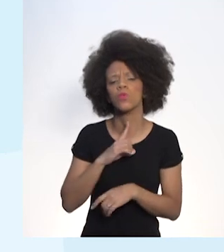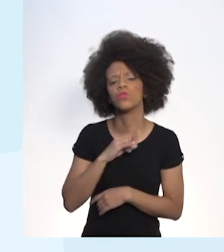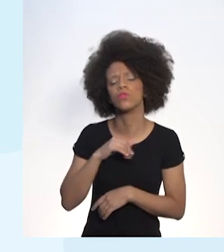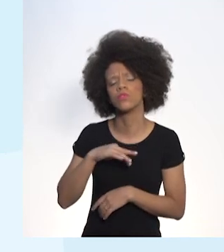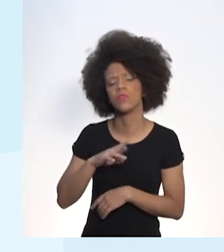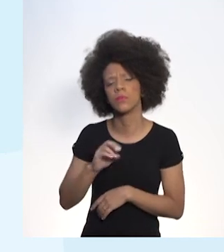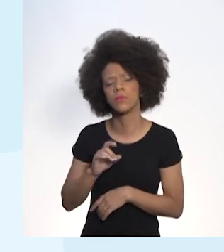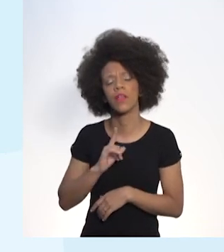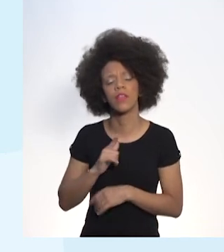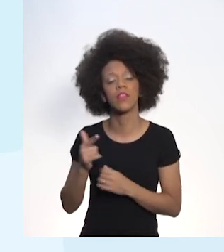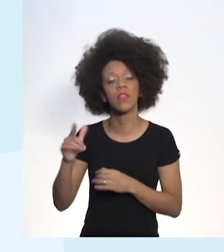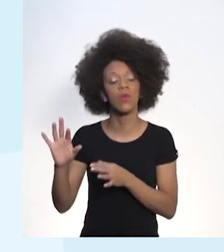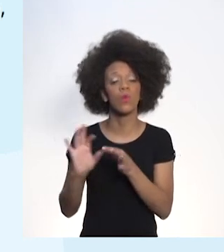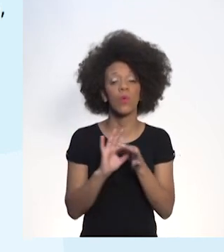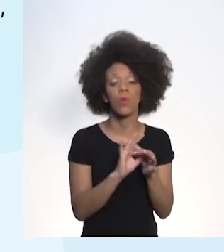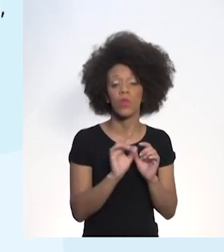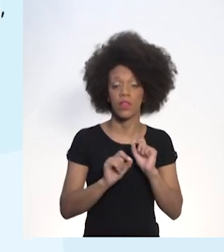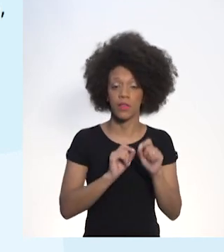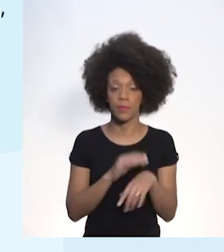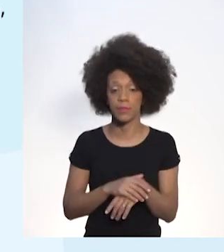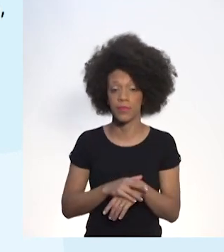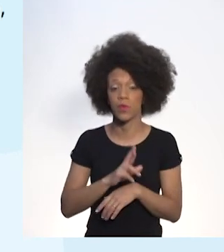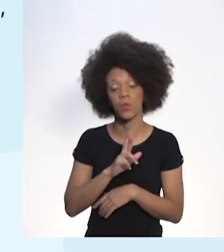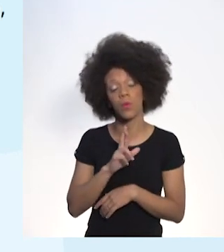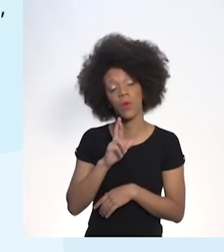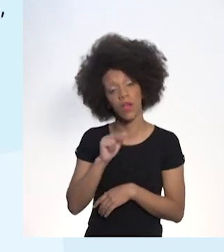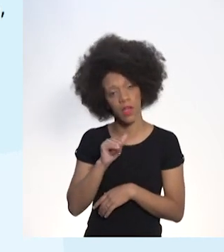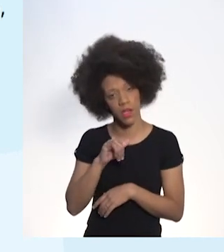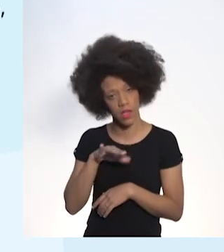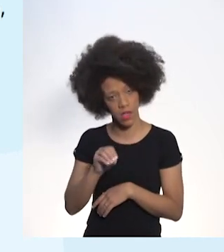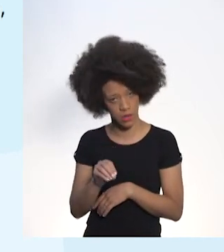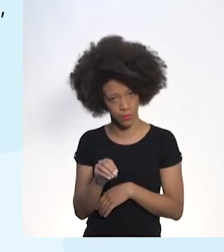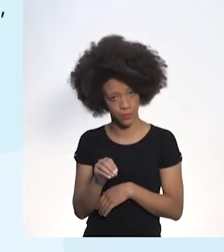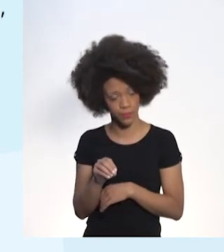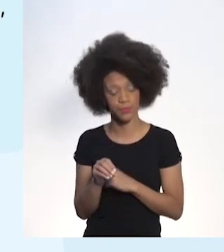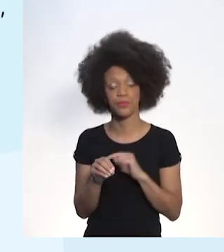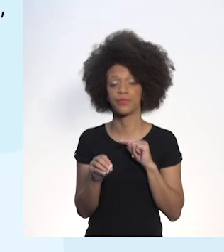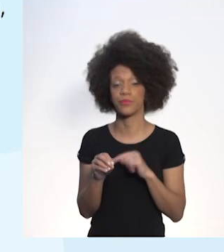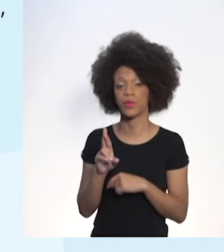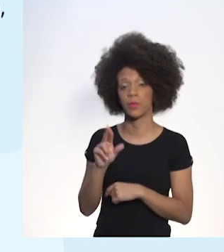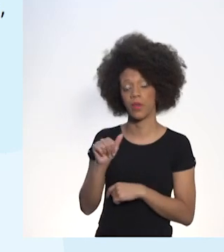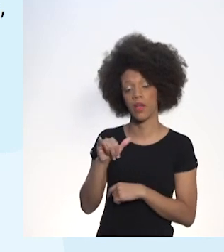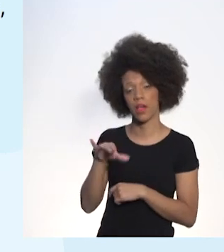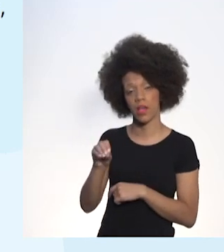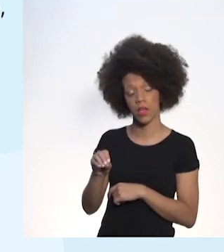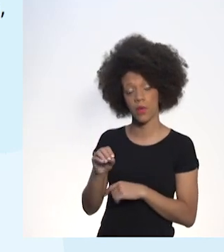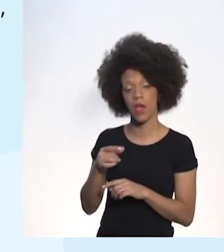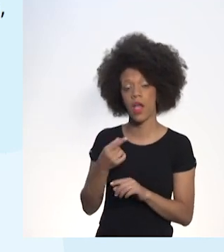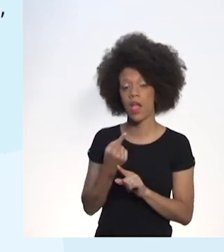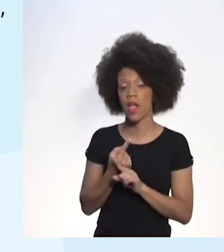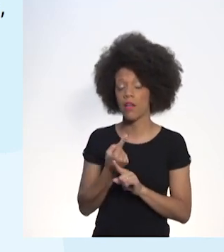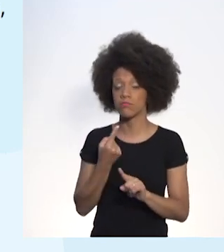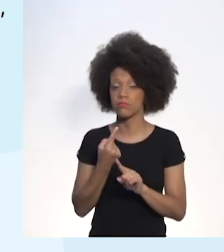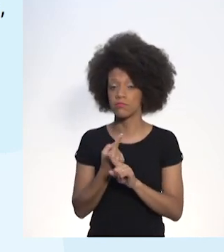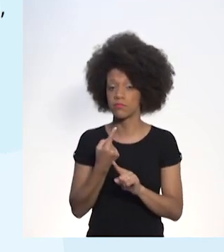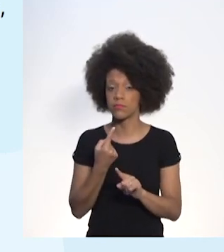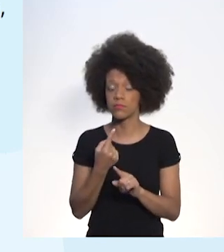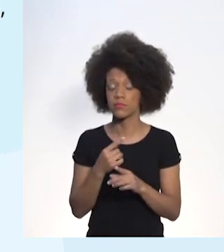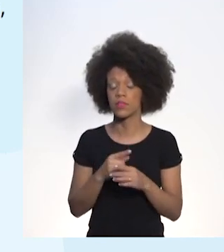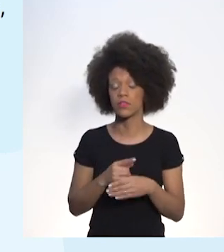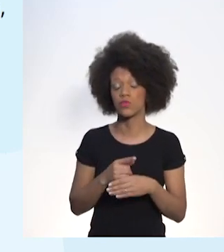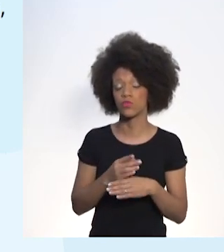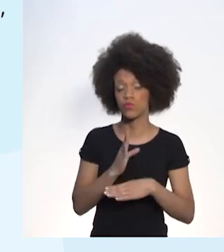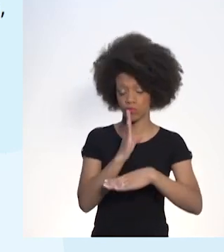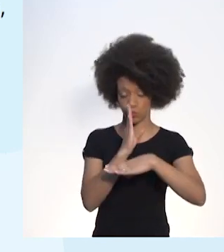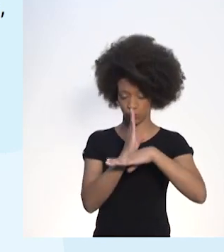uma outra relação, que é o quê? É o raio, né? Então, o raio é a distância ou segmento de reta